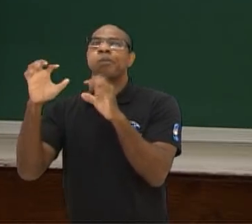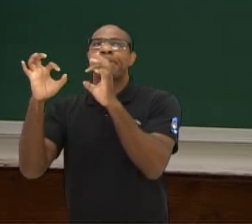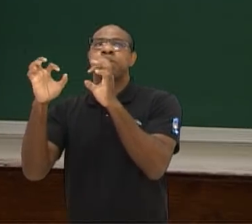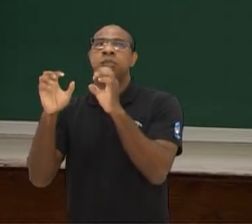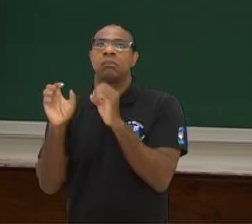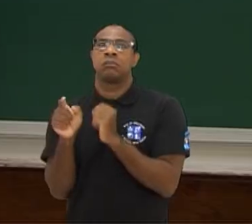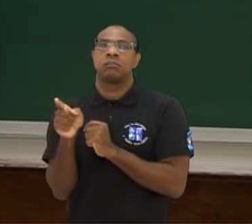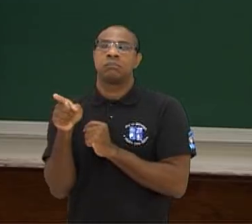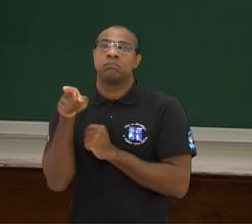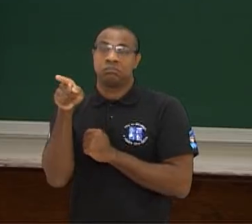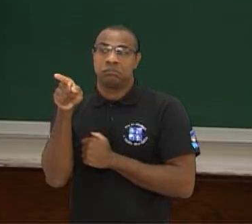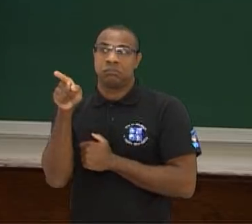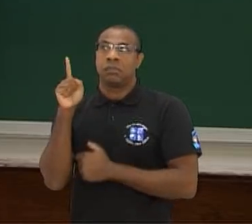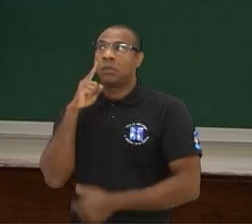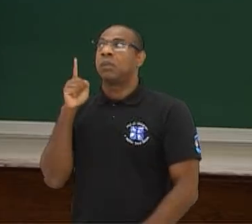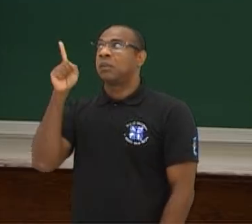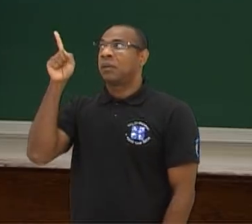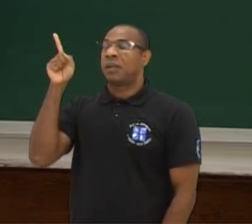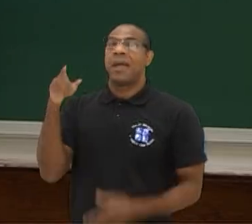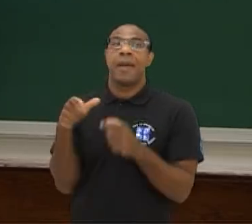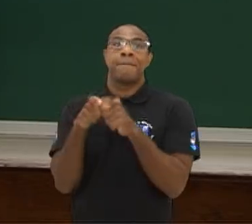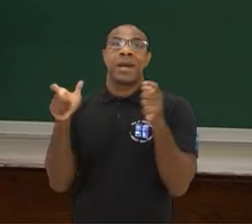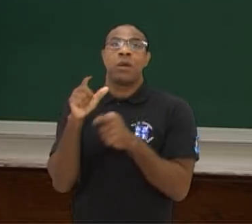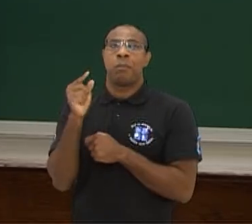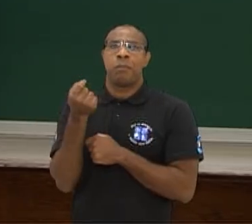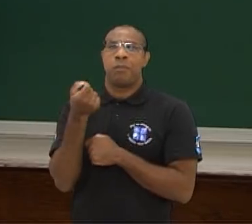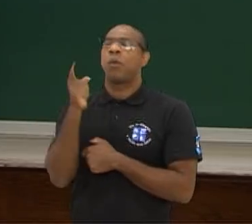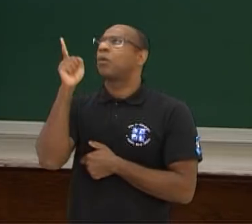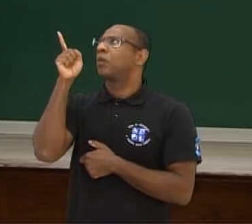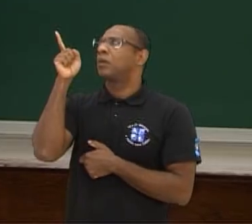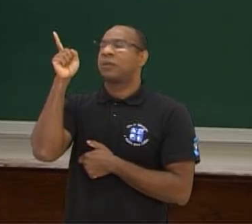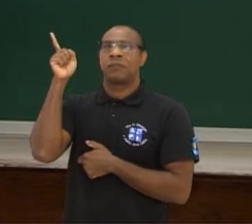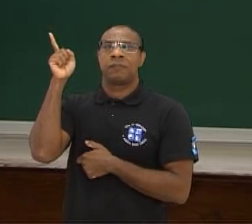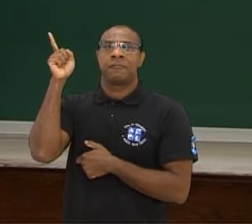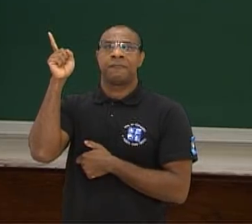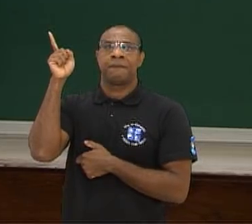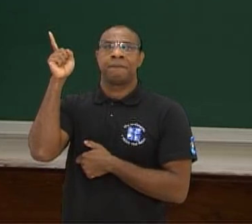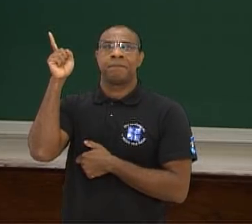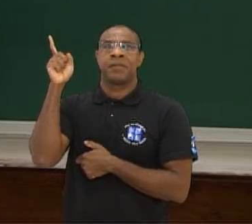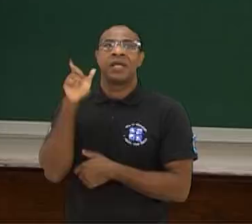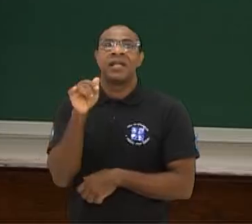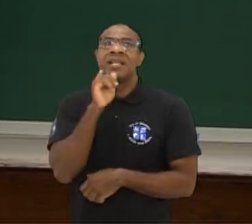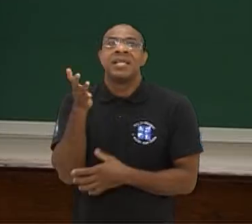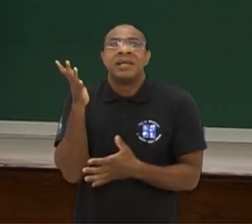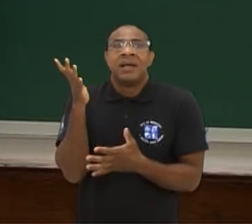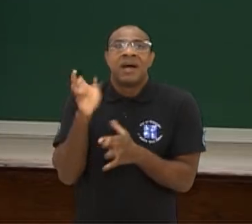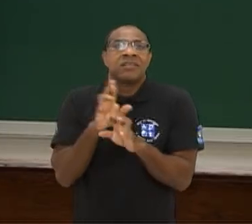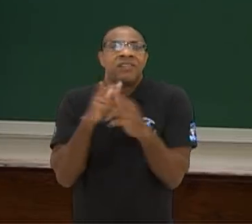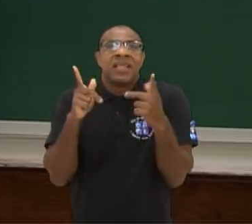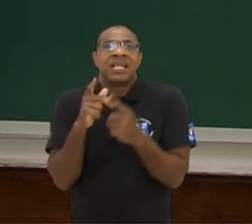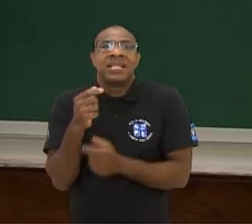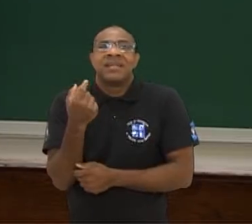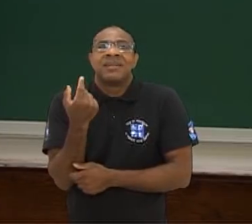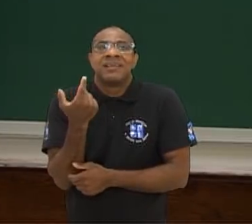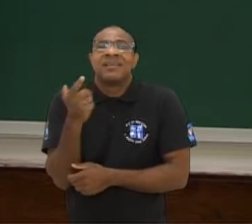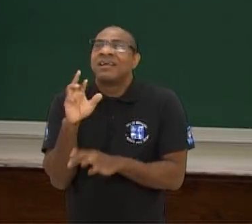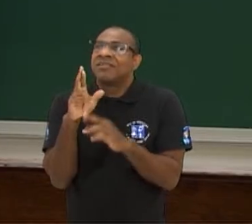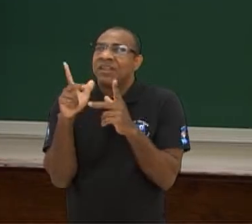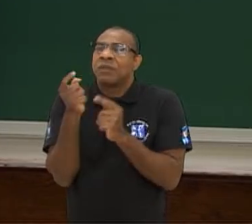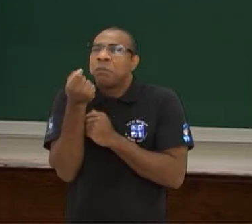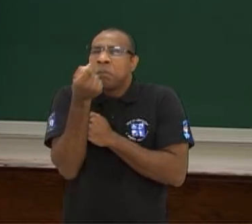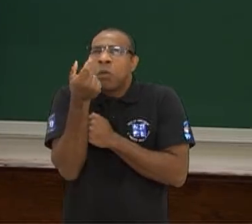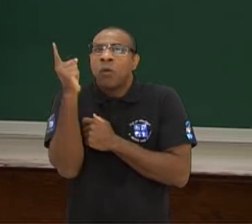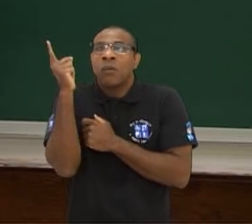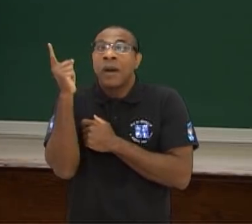4,8 milímetros. Vocês percebam que a diferença ela não é nem de 1 centímetro, né? Mas para a